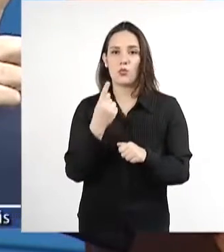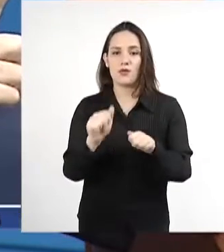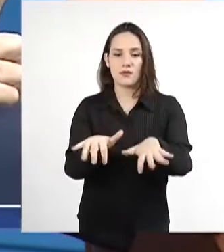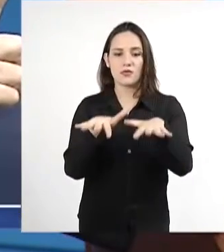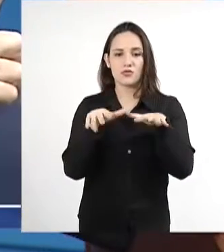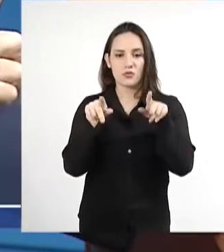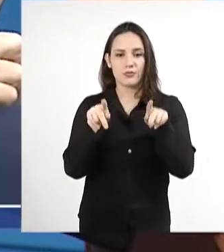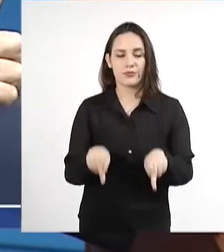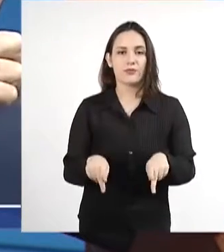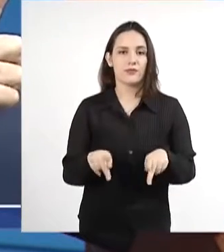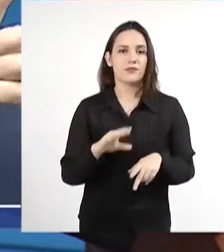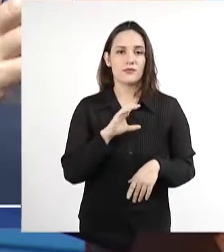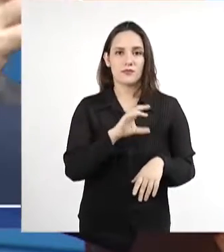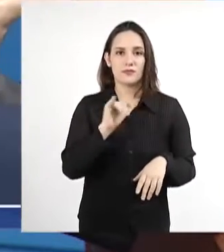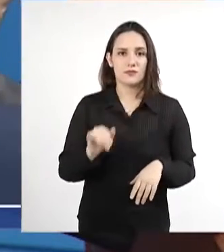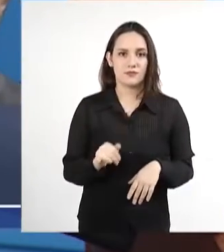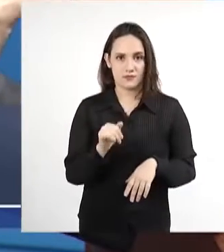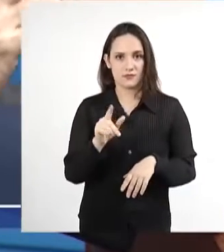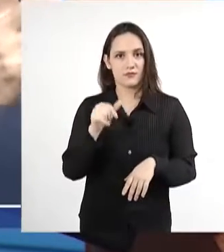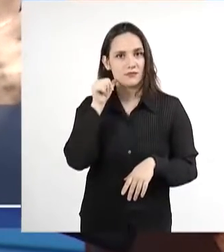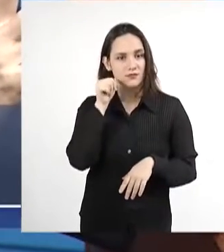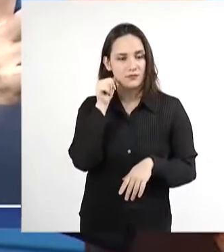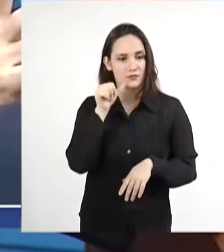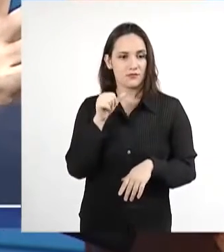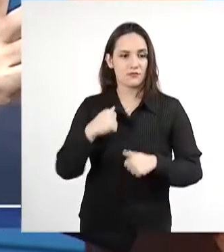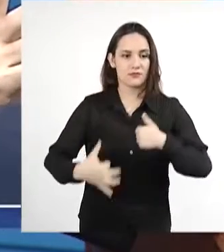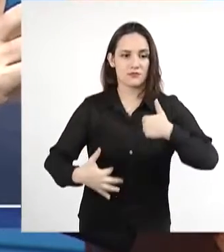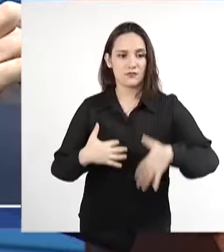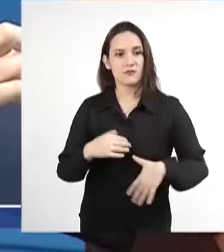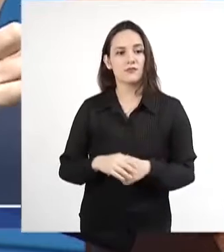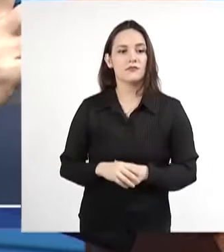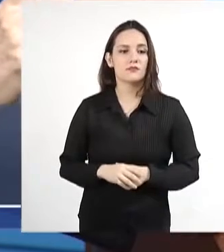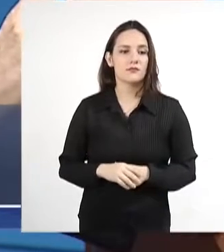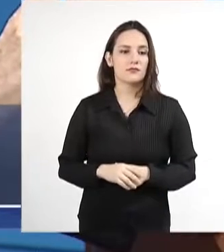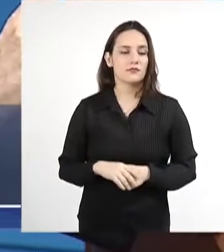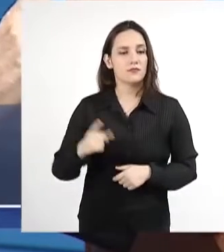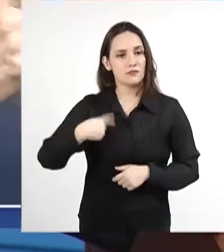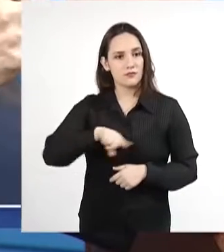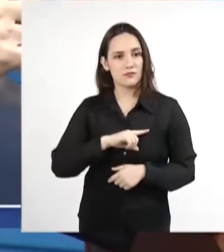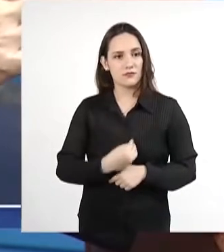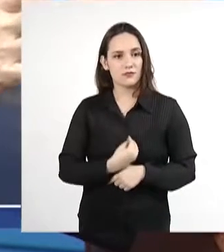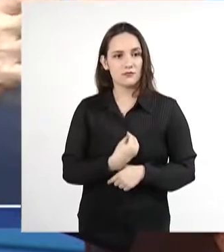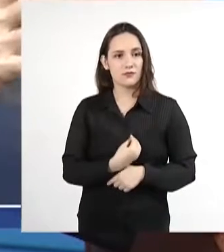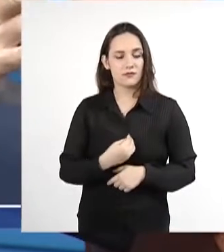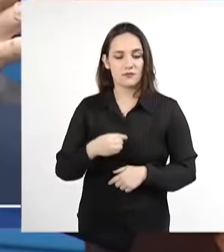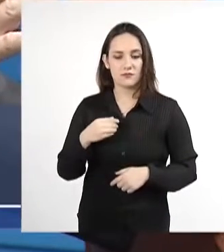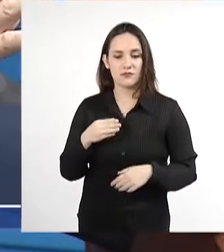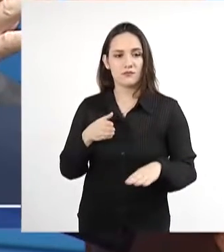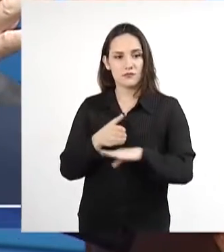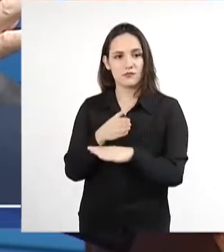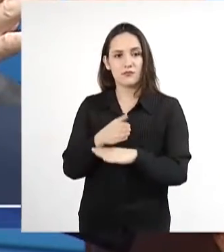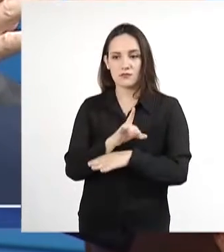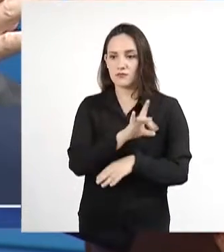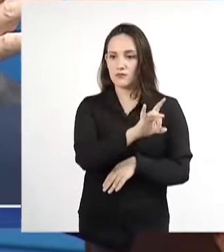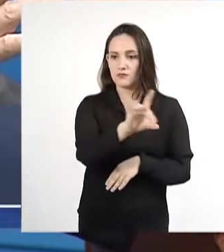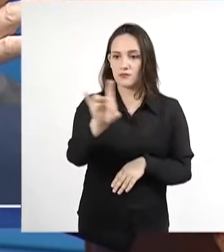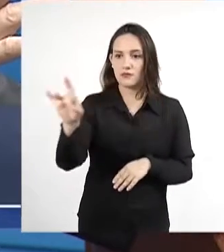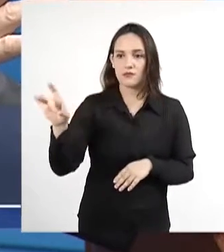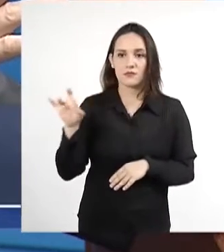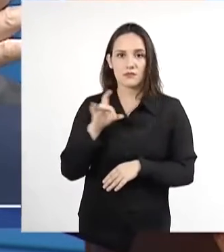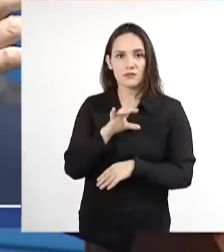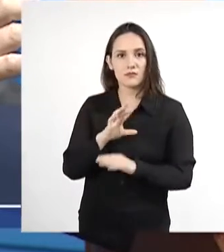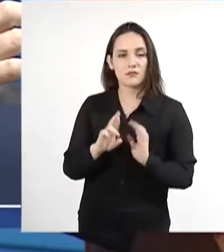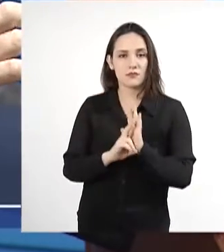Senado. A senadora Simone vai produzir uma audiência pública que nós vamos participar. Um dos membros